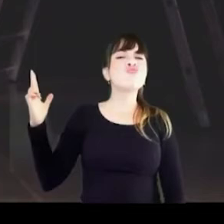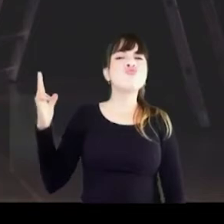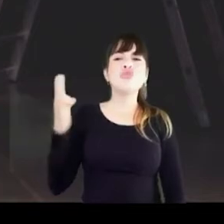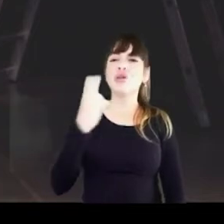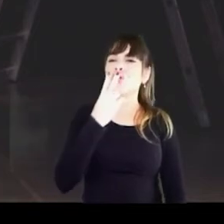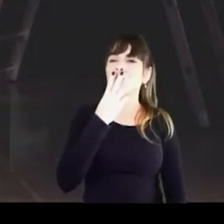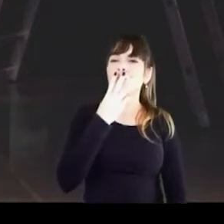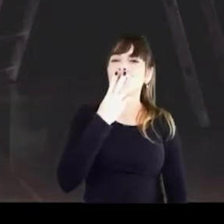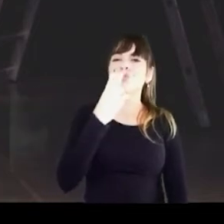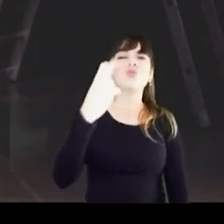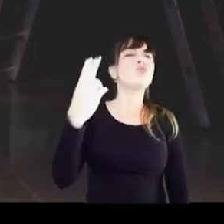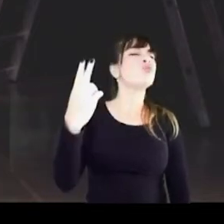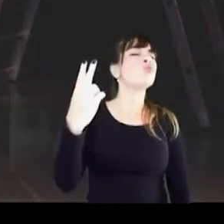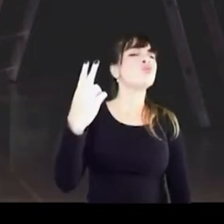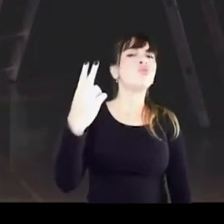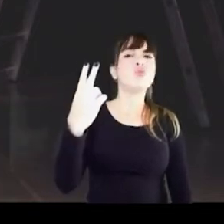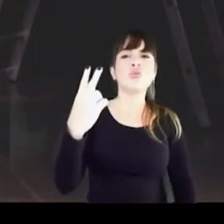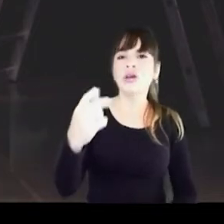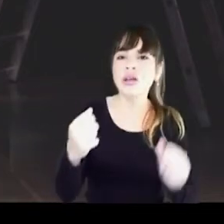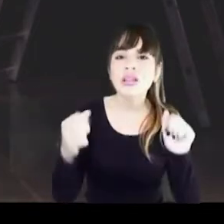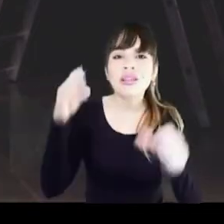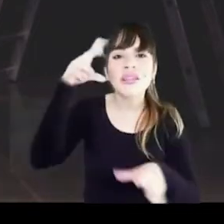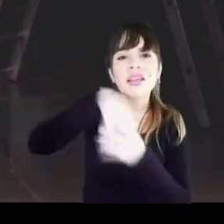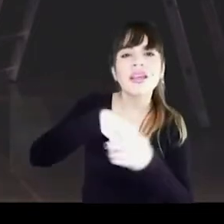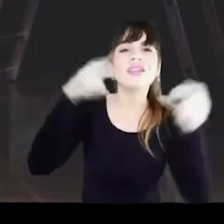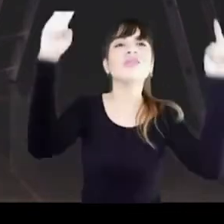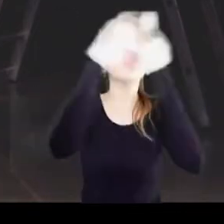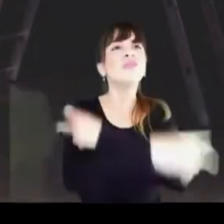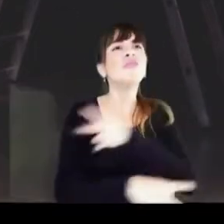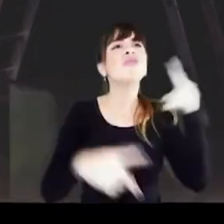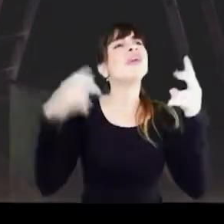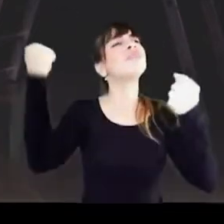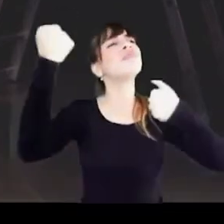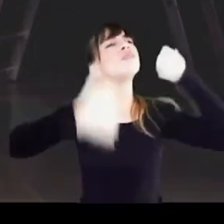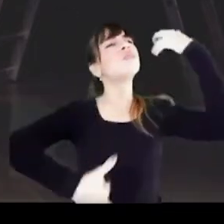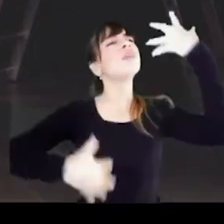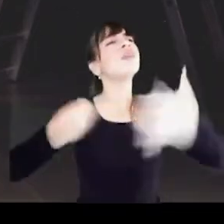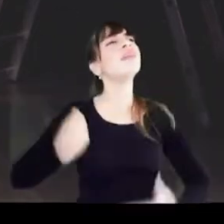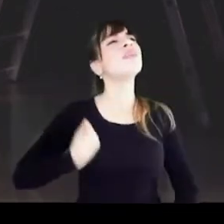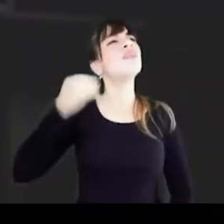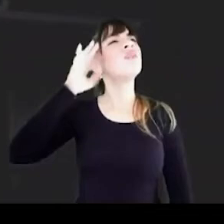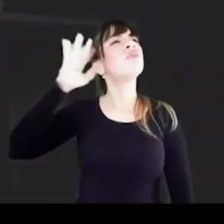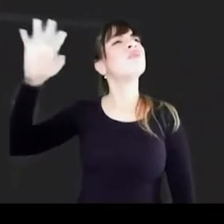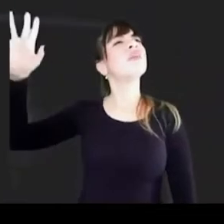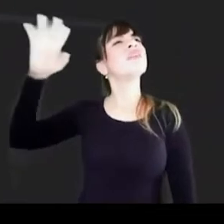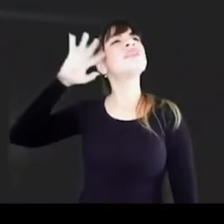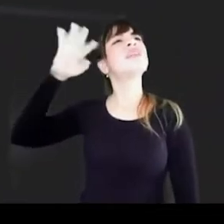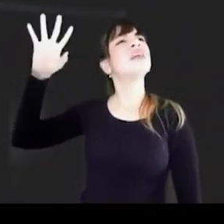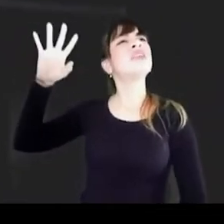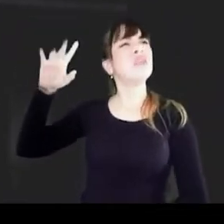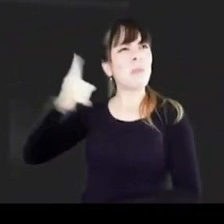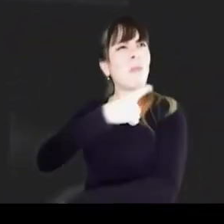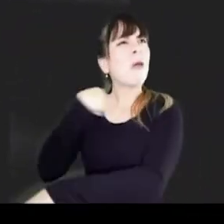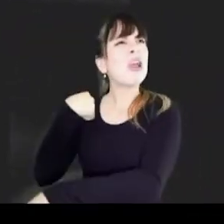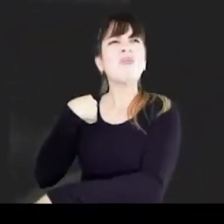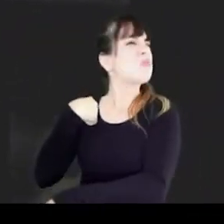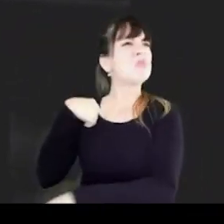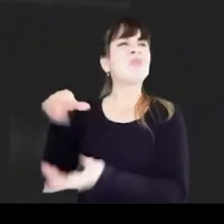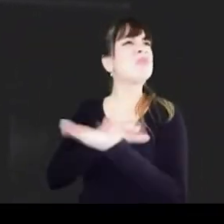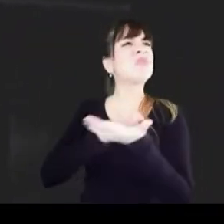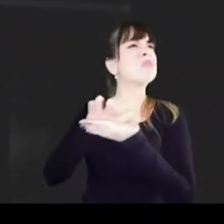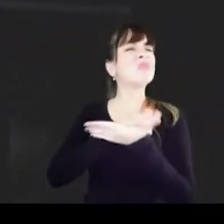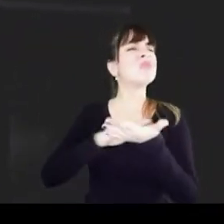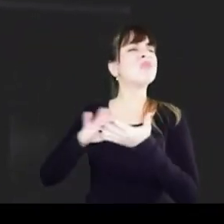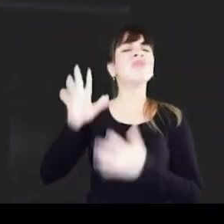fumando e baforando seu cachimbo contra o vento, tragando um pouco da vida, pensando um pouco na